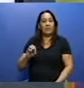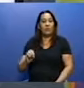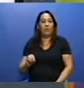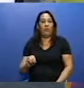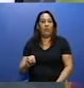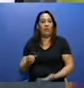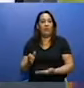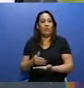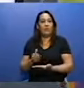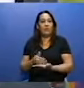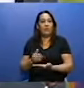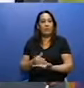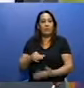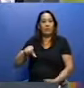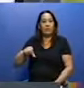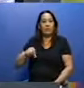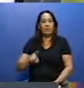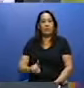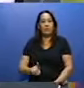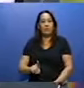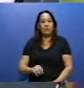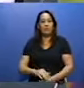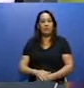a página 91.